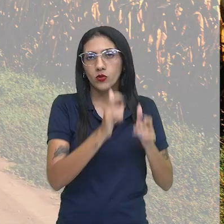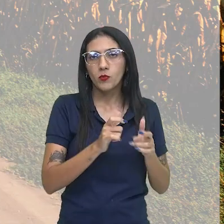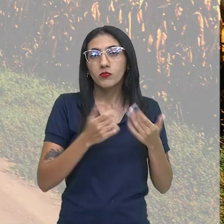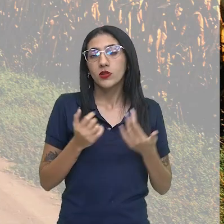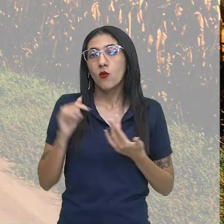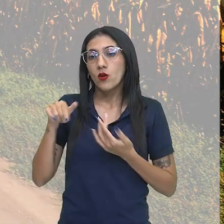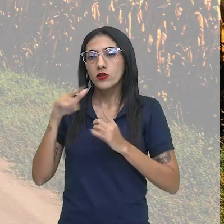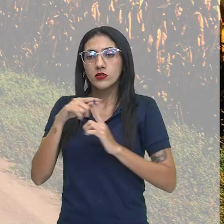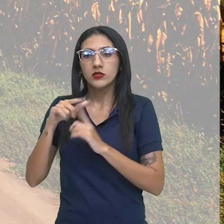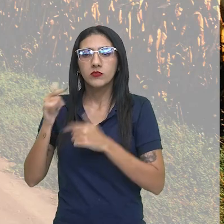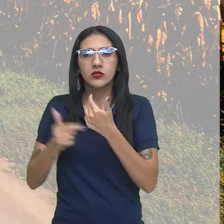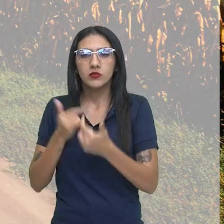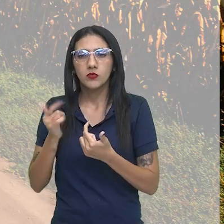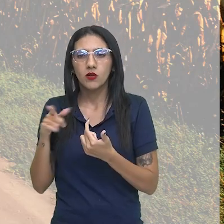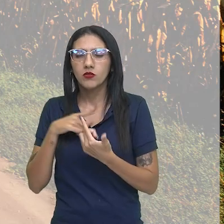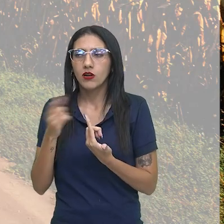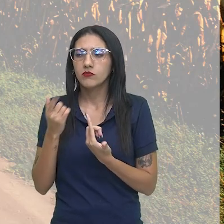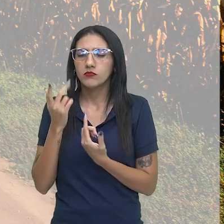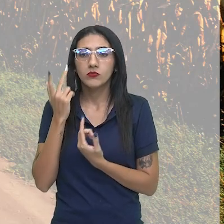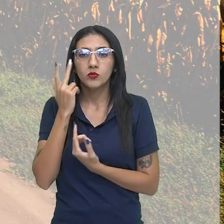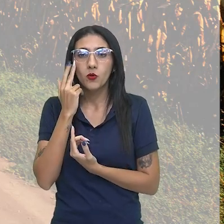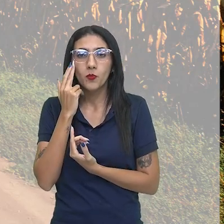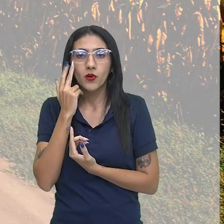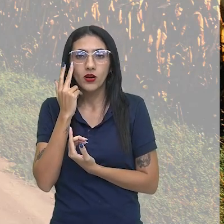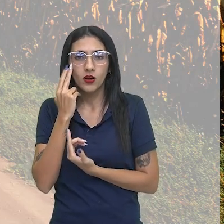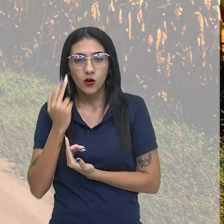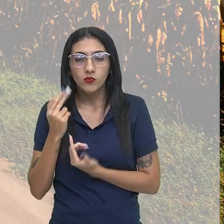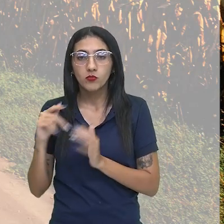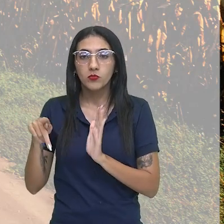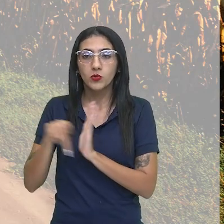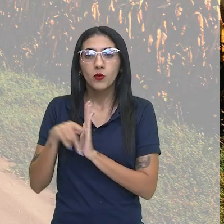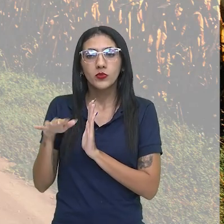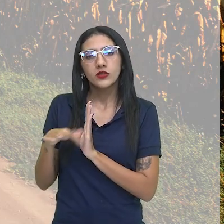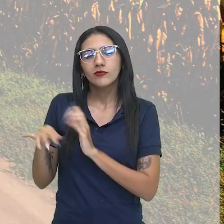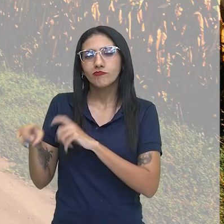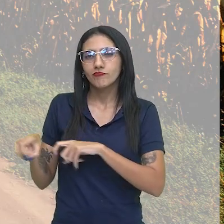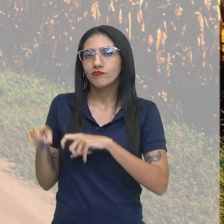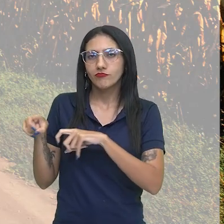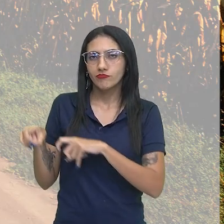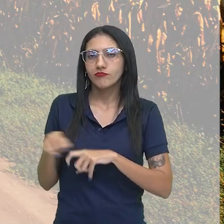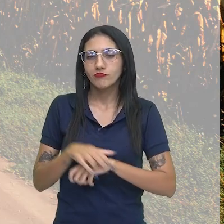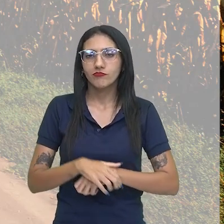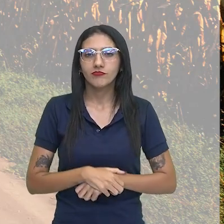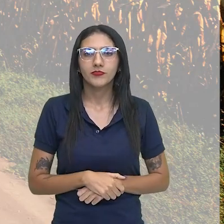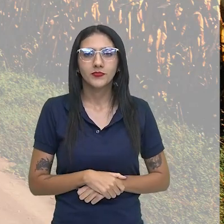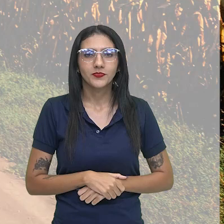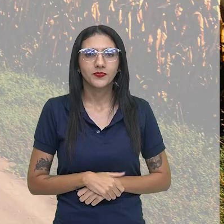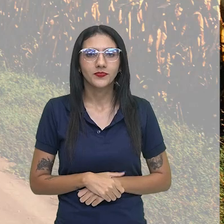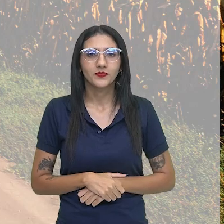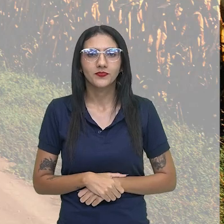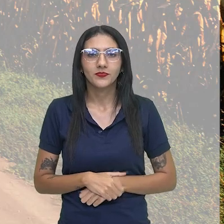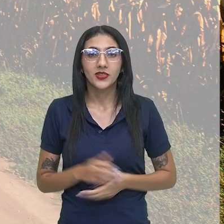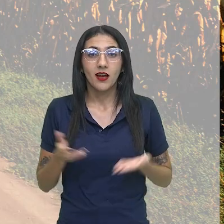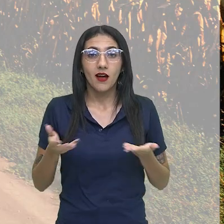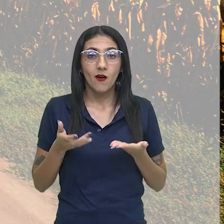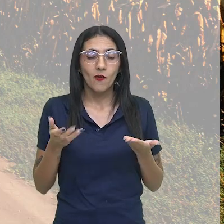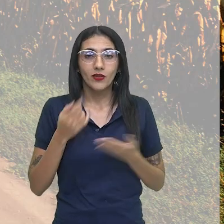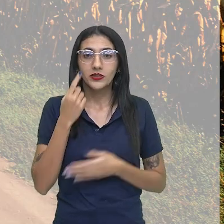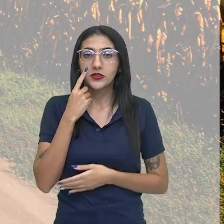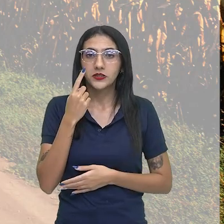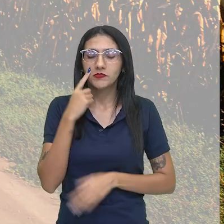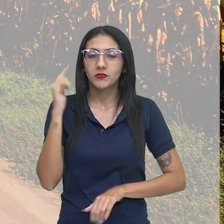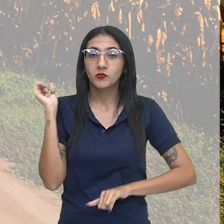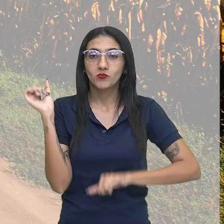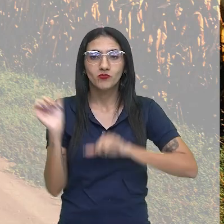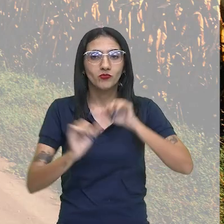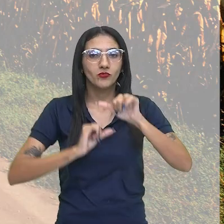são atividades mais comuns para o meio rural. Agora a gente vai dar uma grande mudança